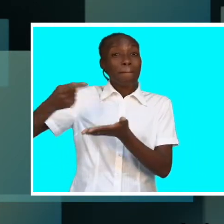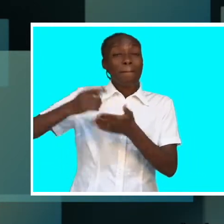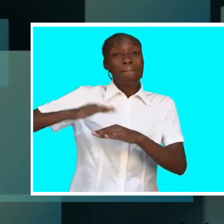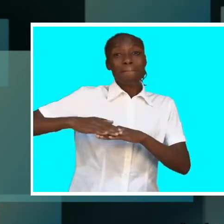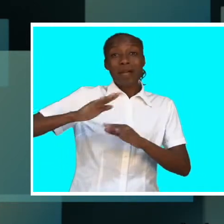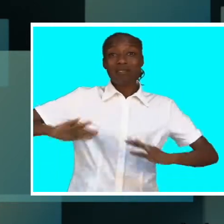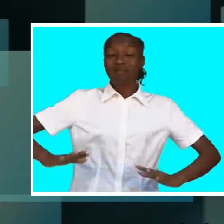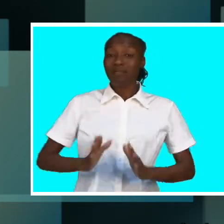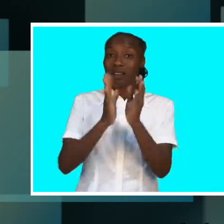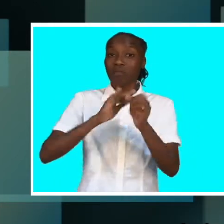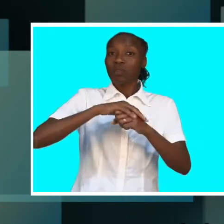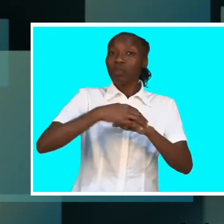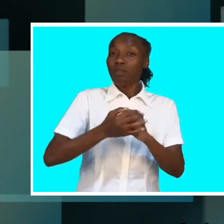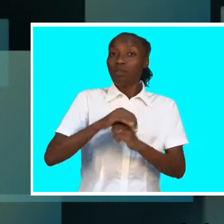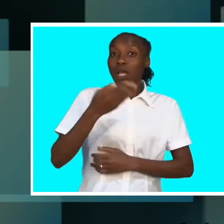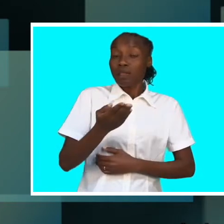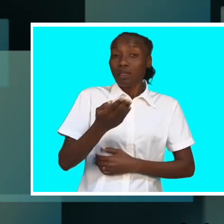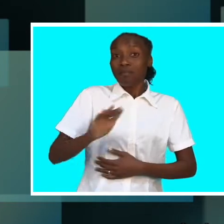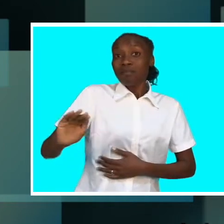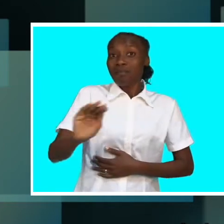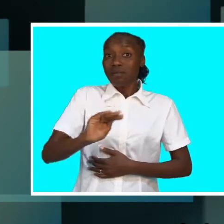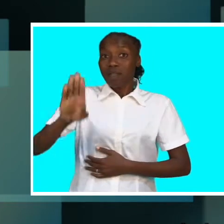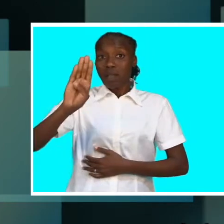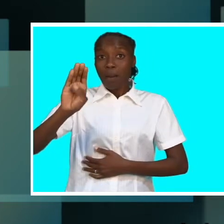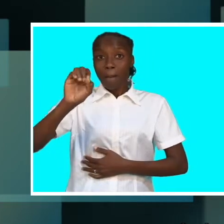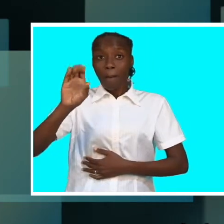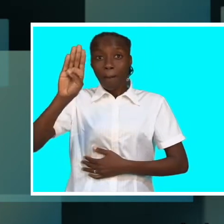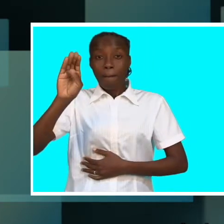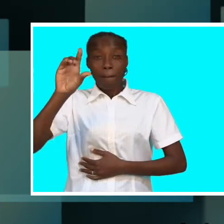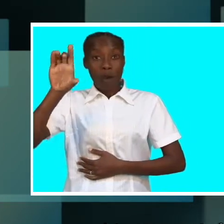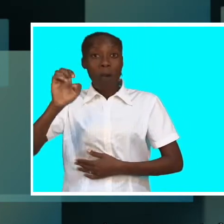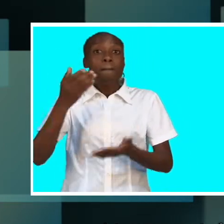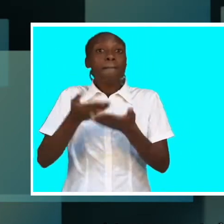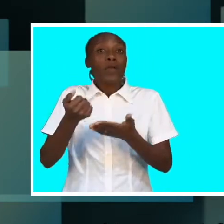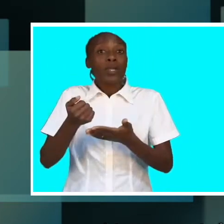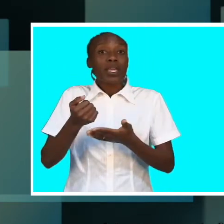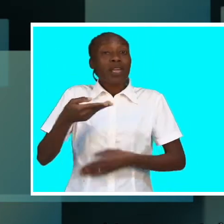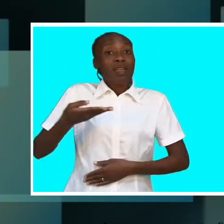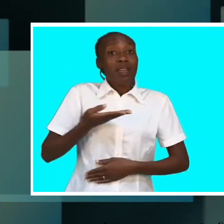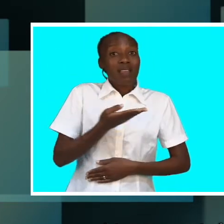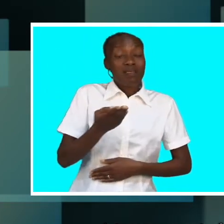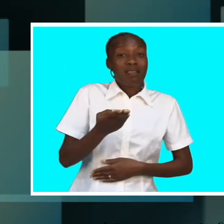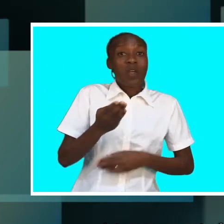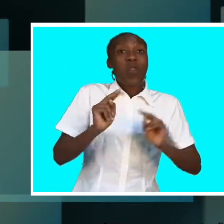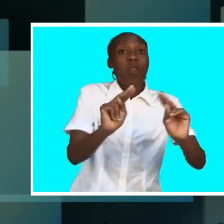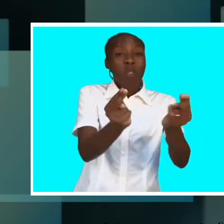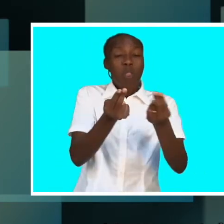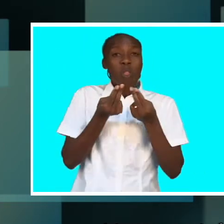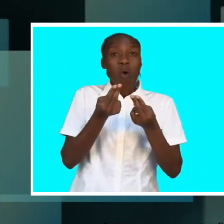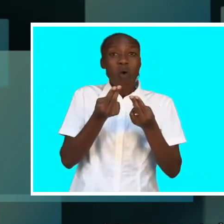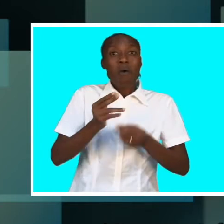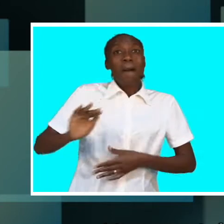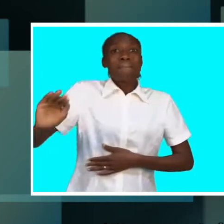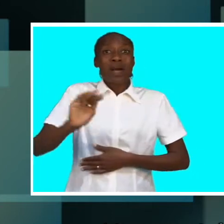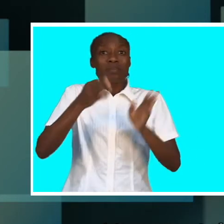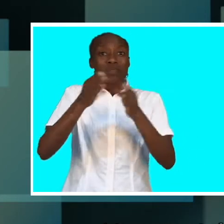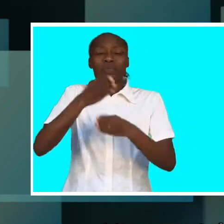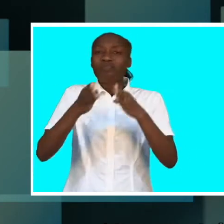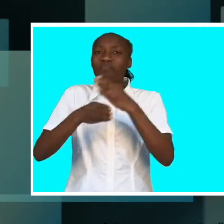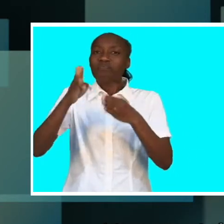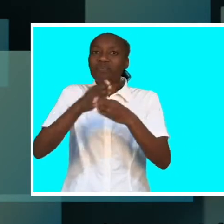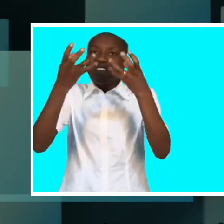compram muito mais fruteiras aqui nessa zona de Bobola. Isso muito mais por quê? Porque essa zona é uma zona nova.